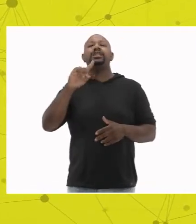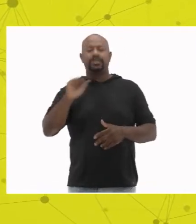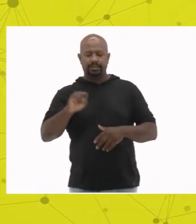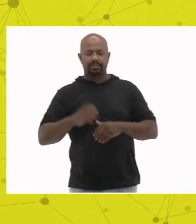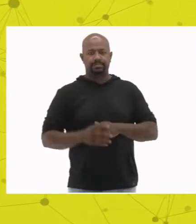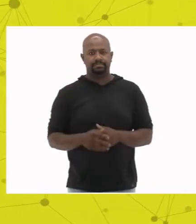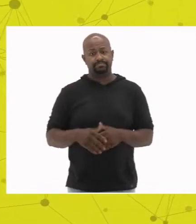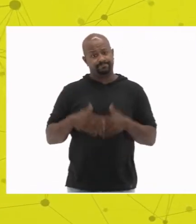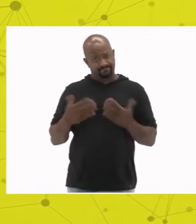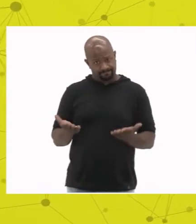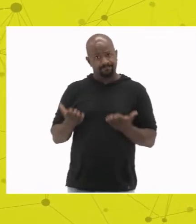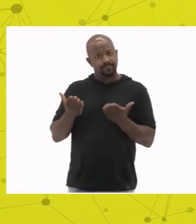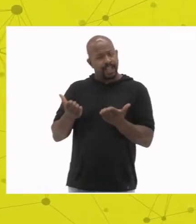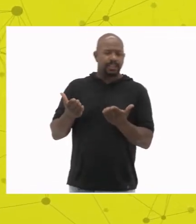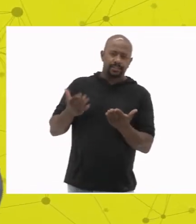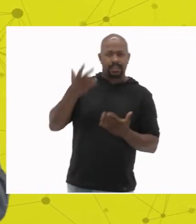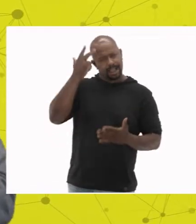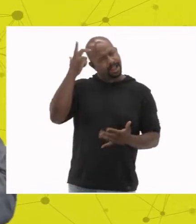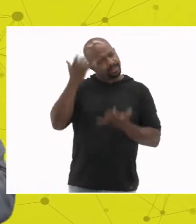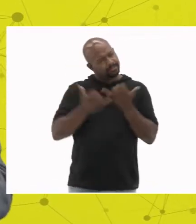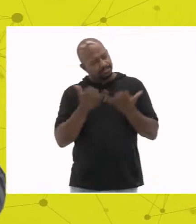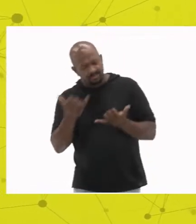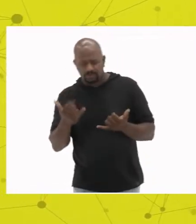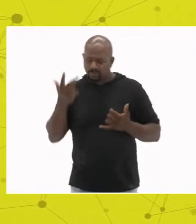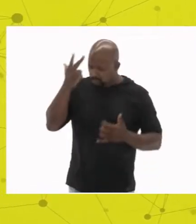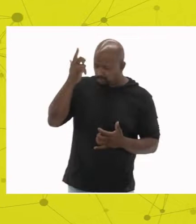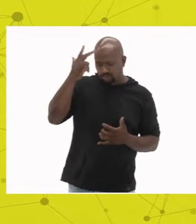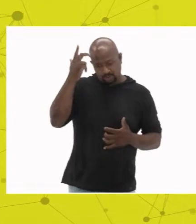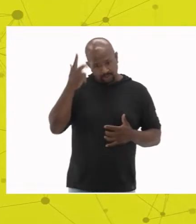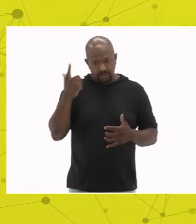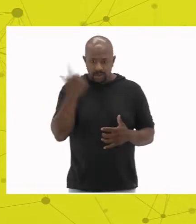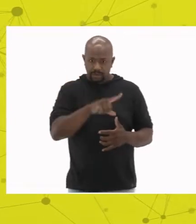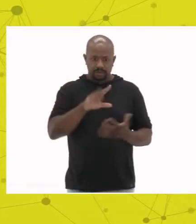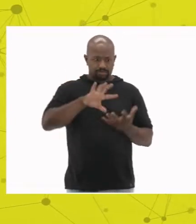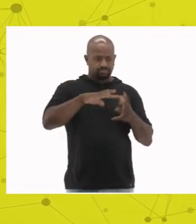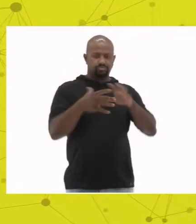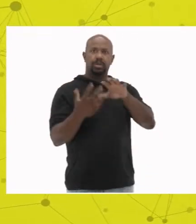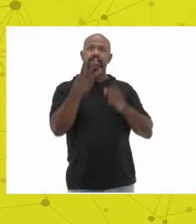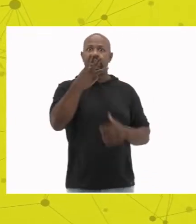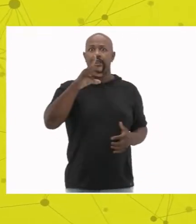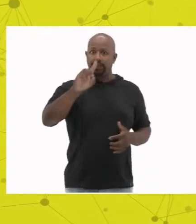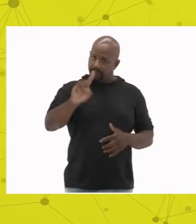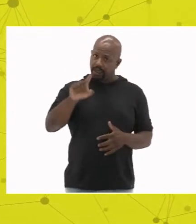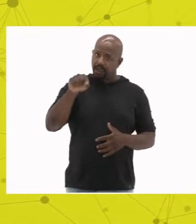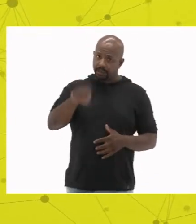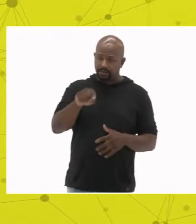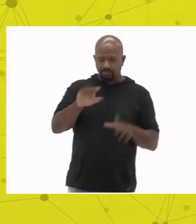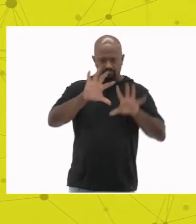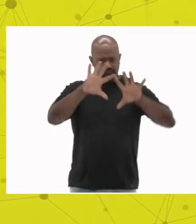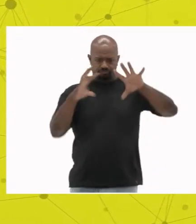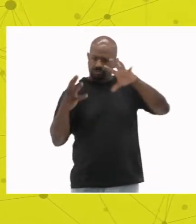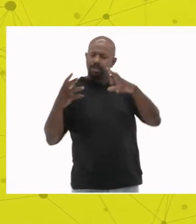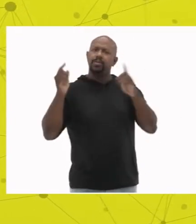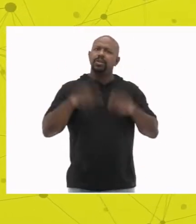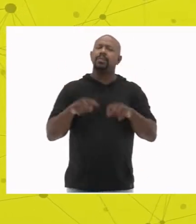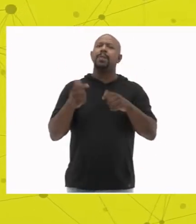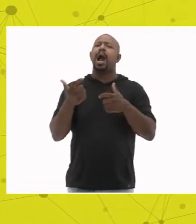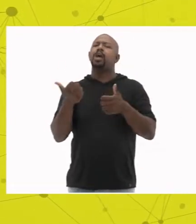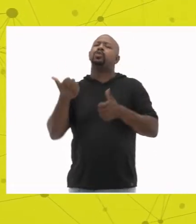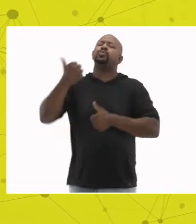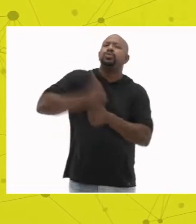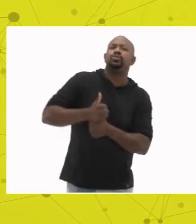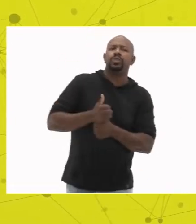Foldit, enfim. Se divertindo, os jogadores conseguiram um modelo tridimensional de uma enzima que poderia ser usada